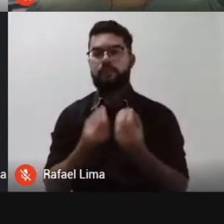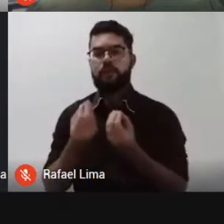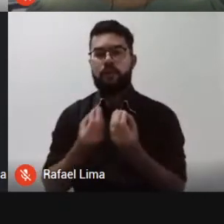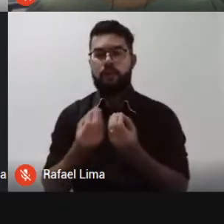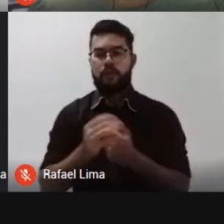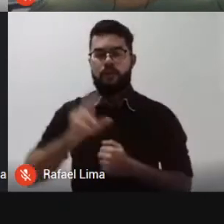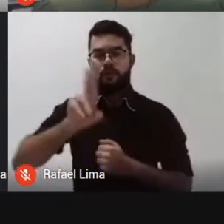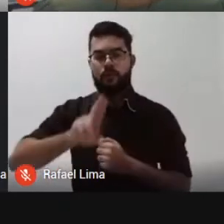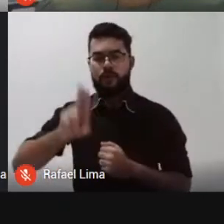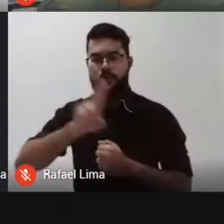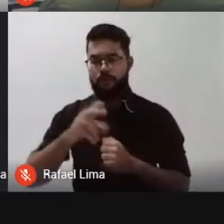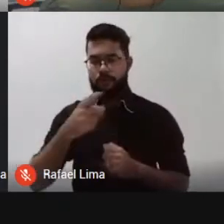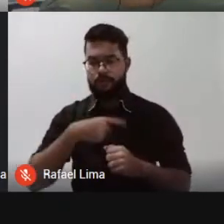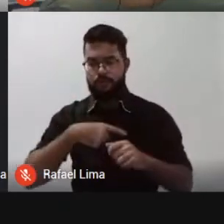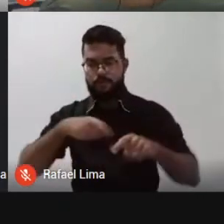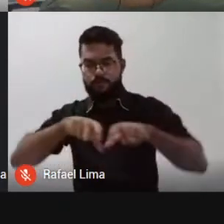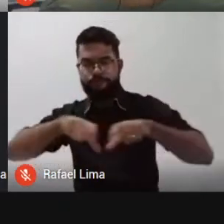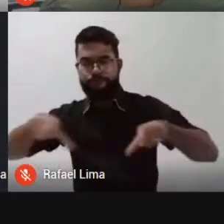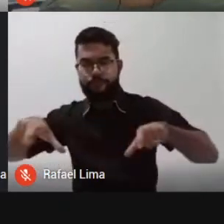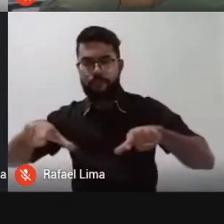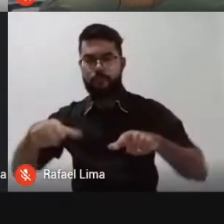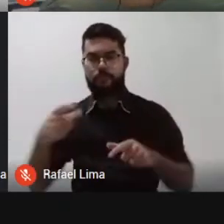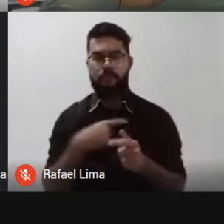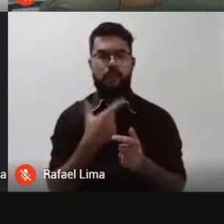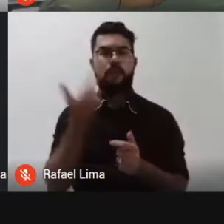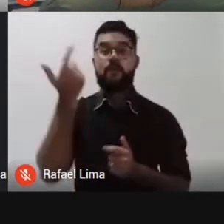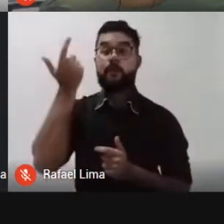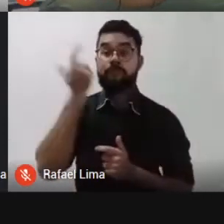RT, tudo certinho para conseguir realmente